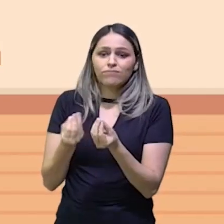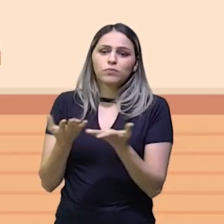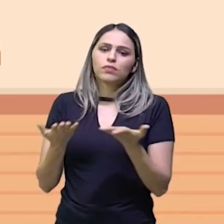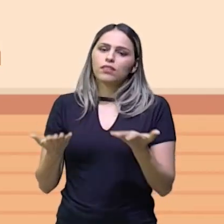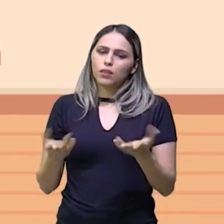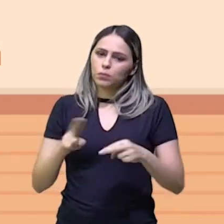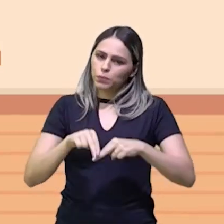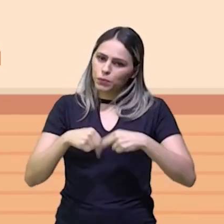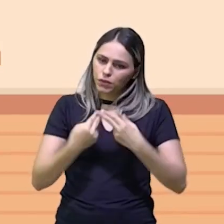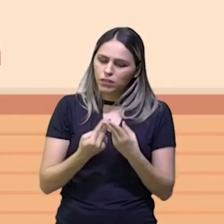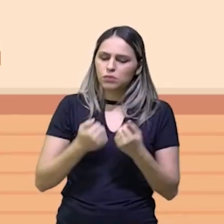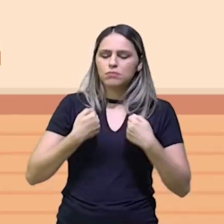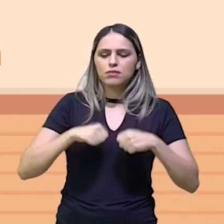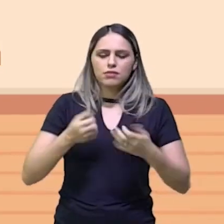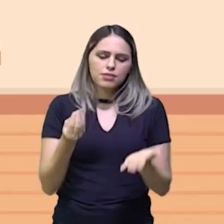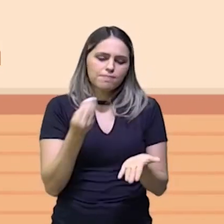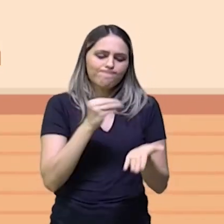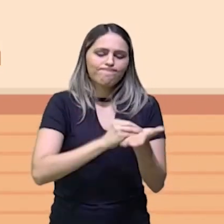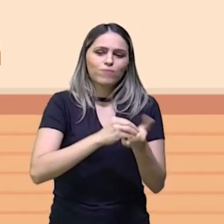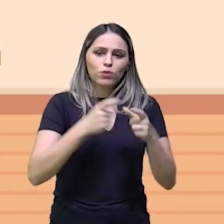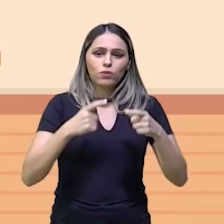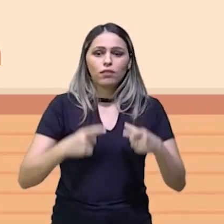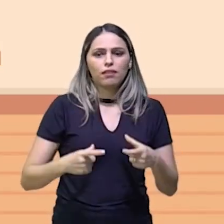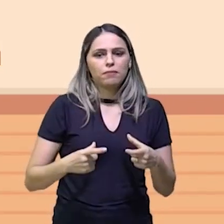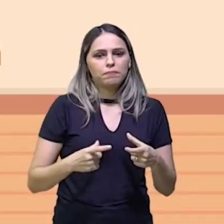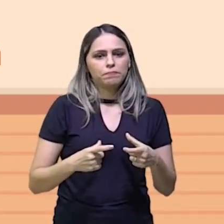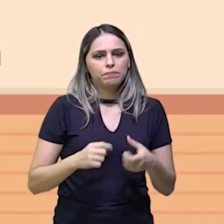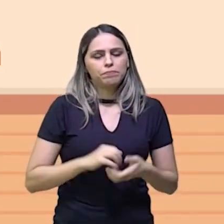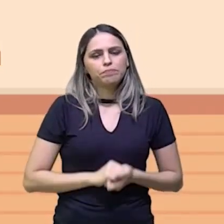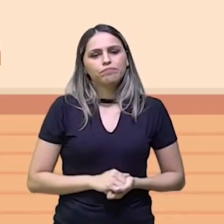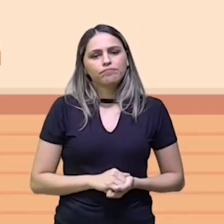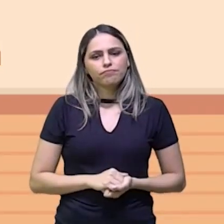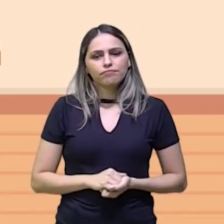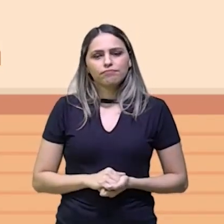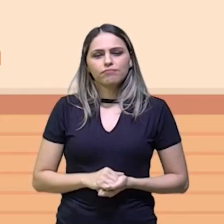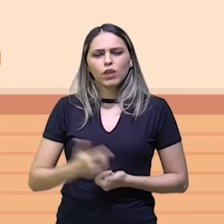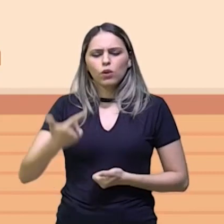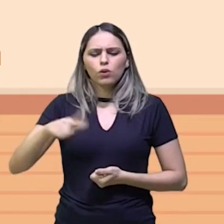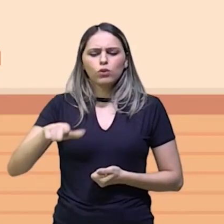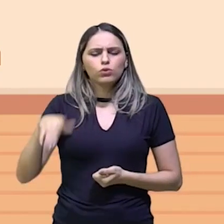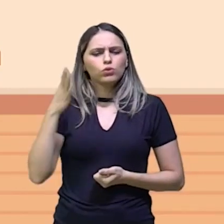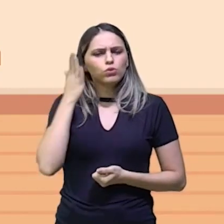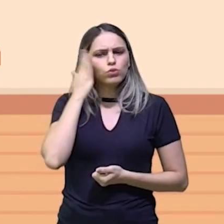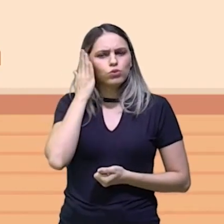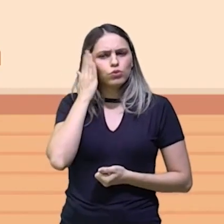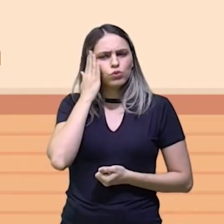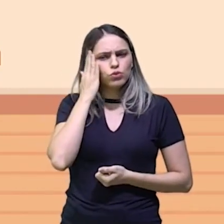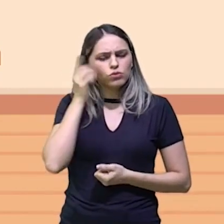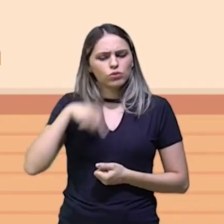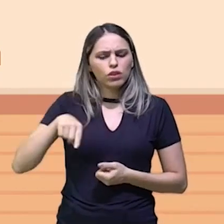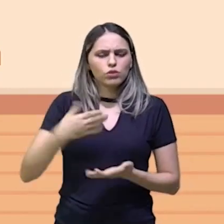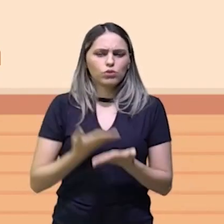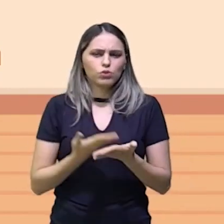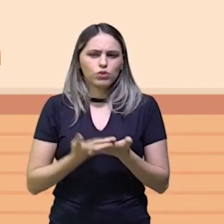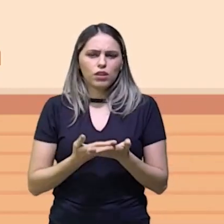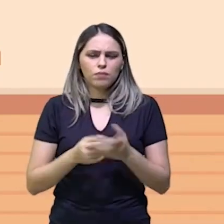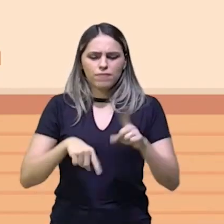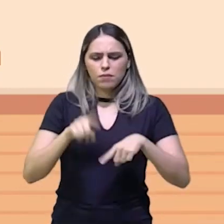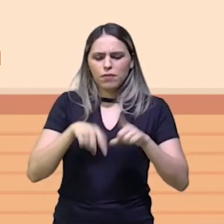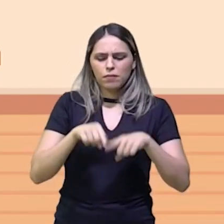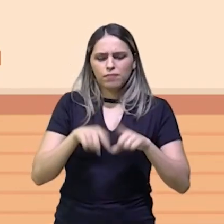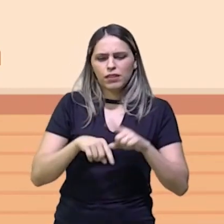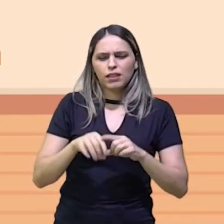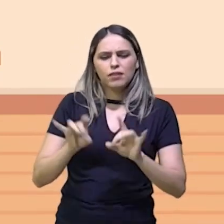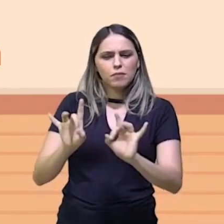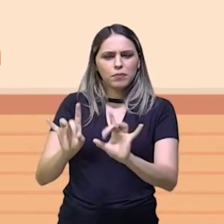que é importante ter o local na carta, certo? Os outros que nós vimos hoje foram embalagens de produto.